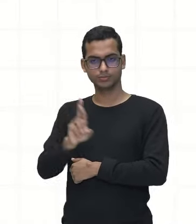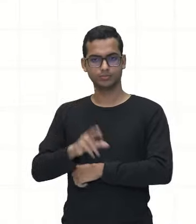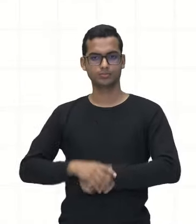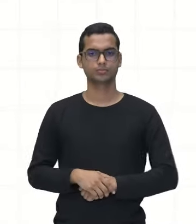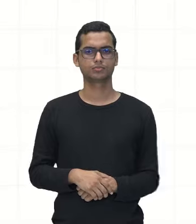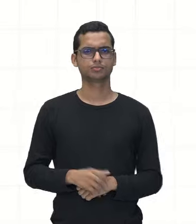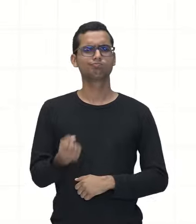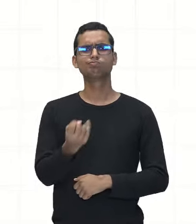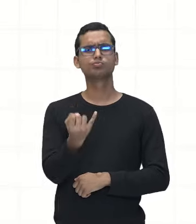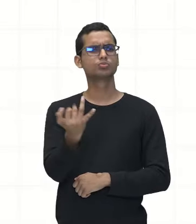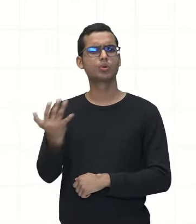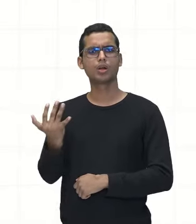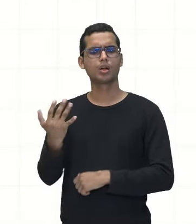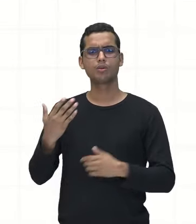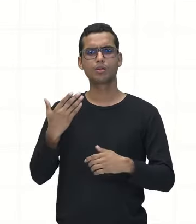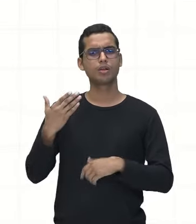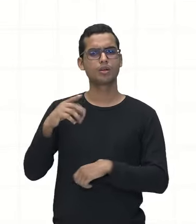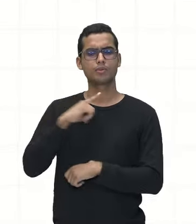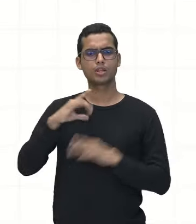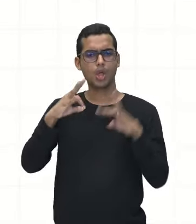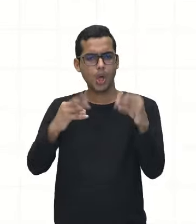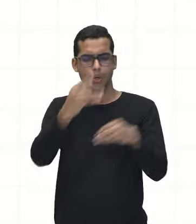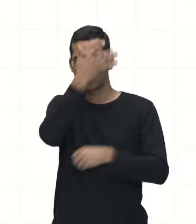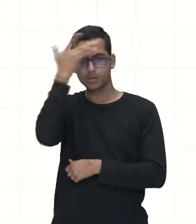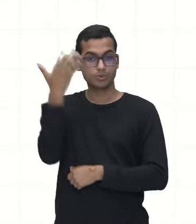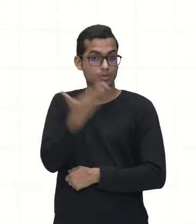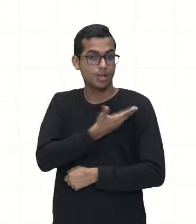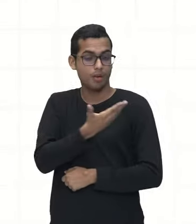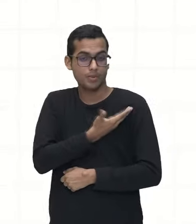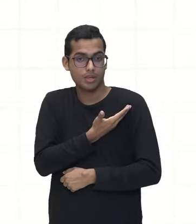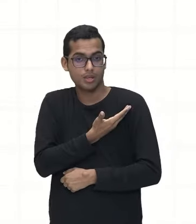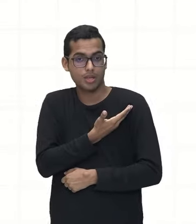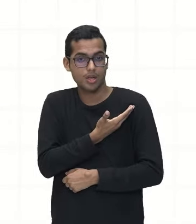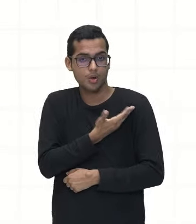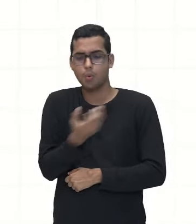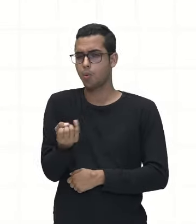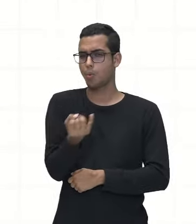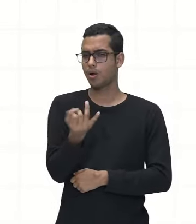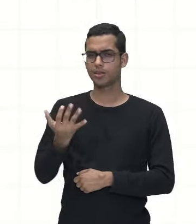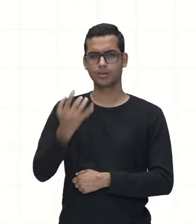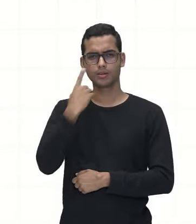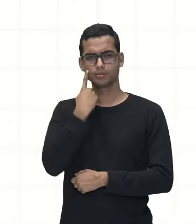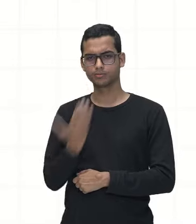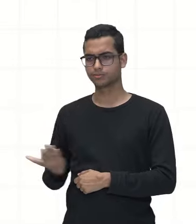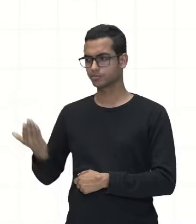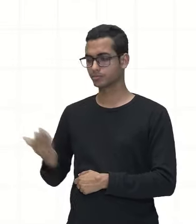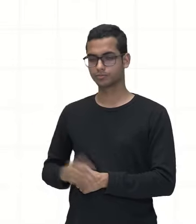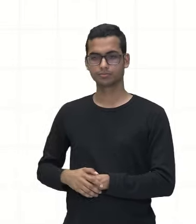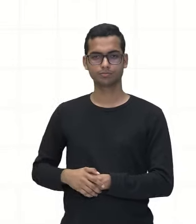Quanto custará a entrada para todos os amigos? De novo, perceba